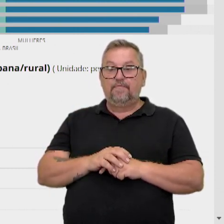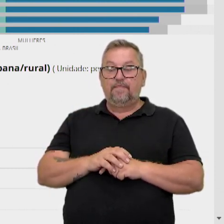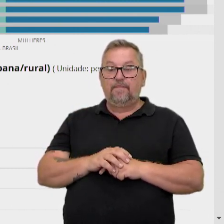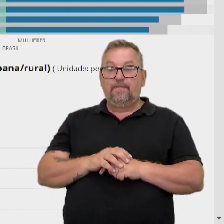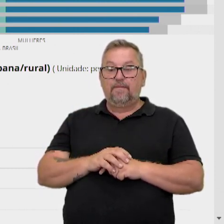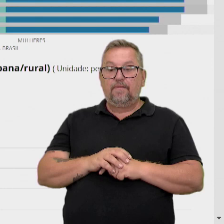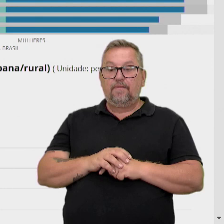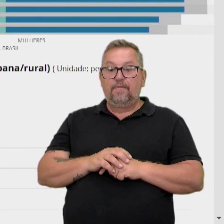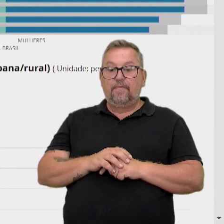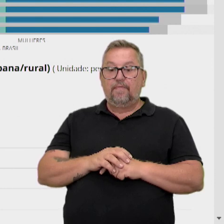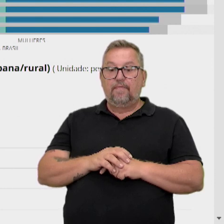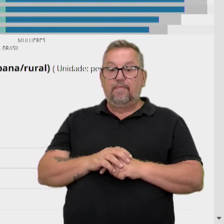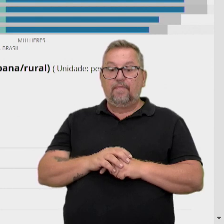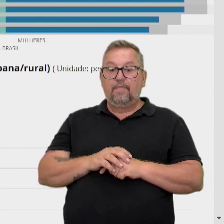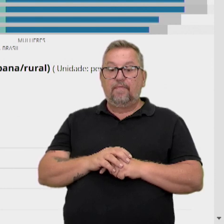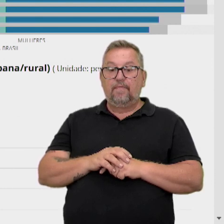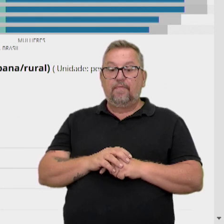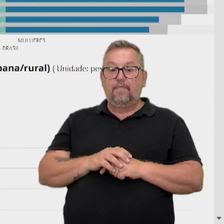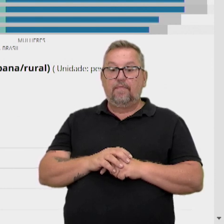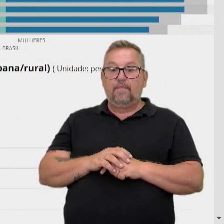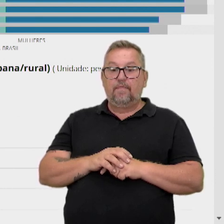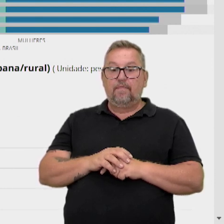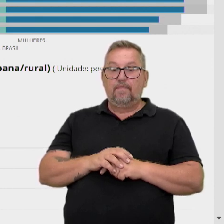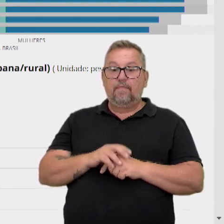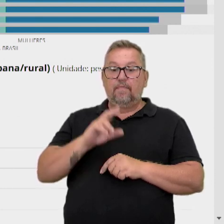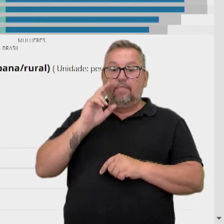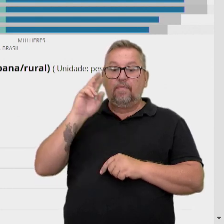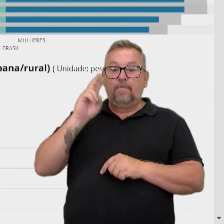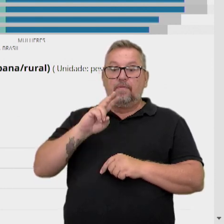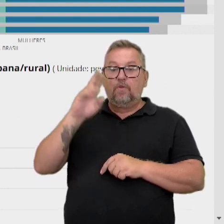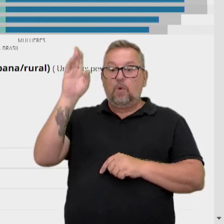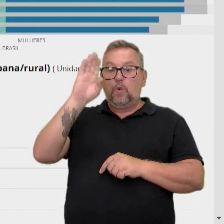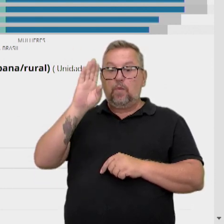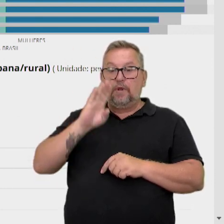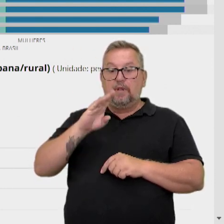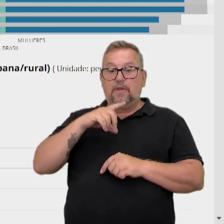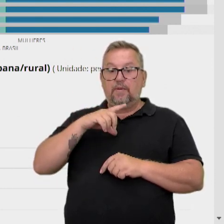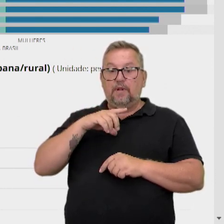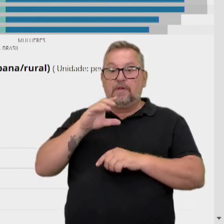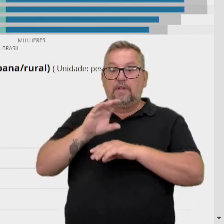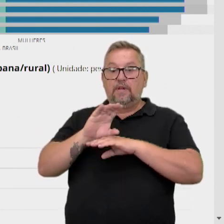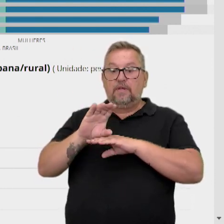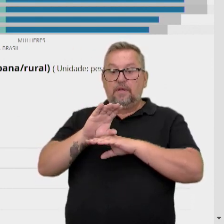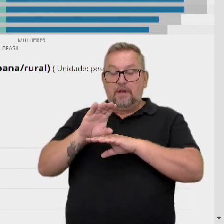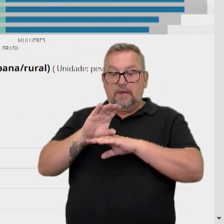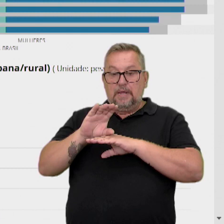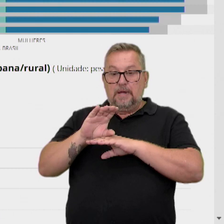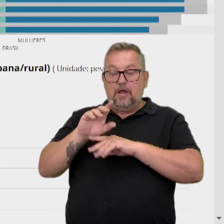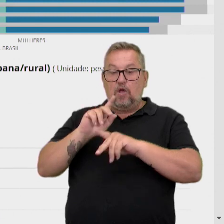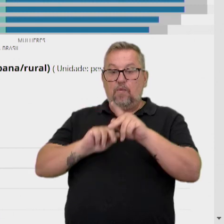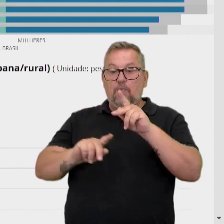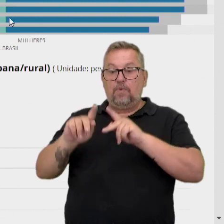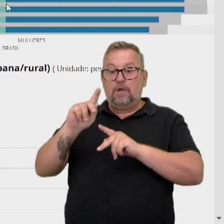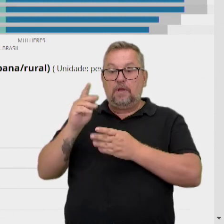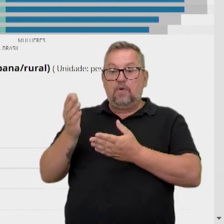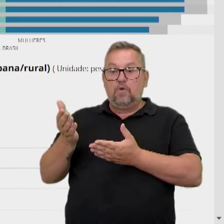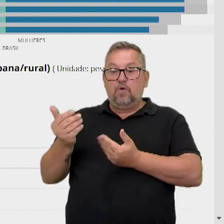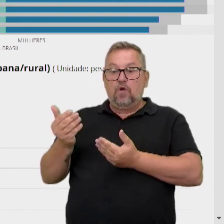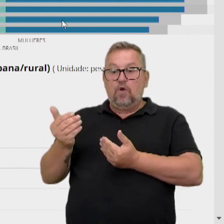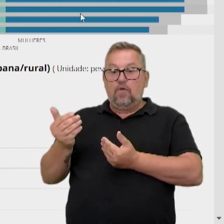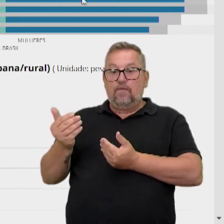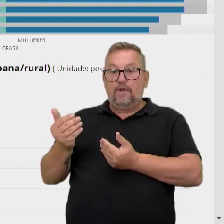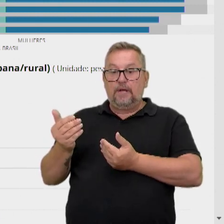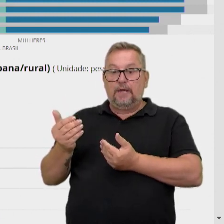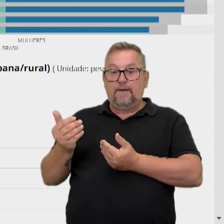de baixo. Então a gente observa, fazendo uma comparação com o Brasil, que está em cinza, né? Que a população jovem, por